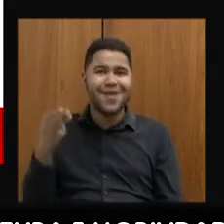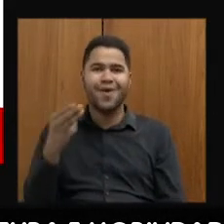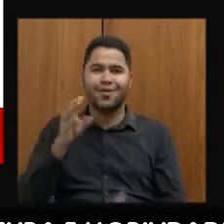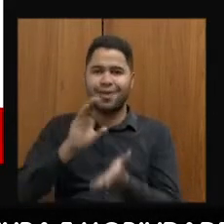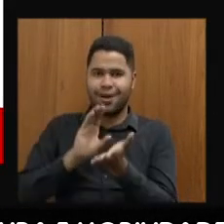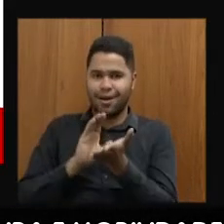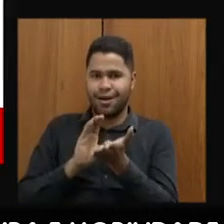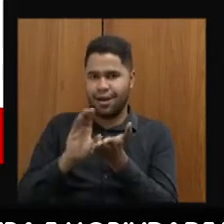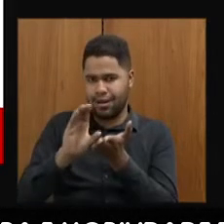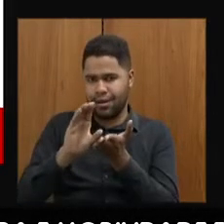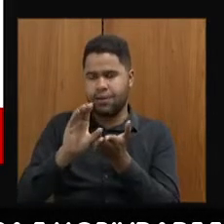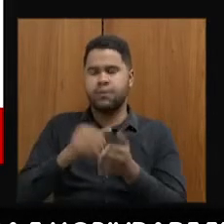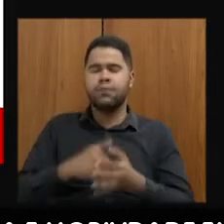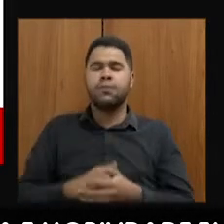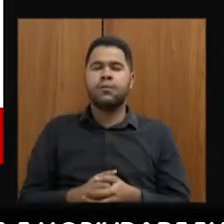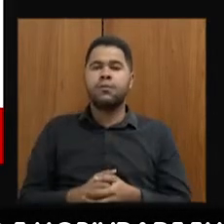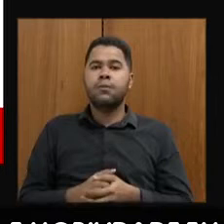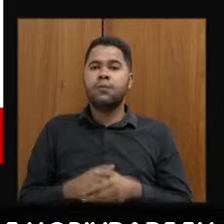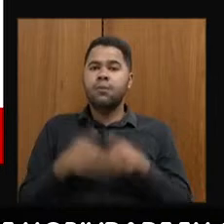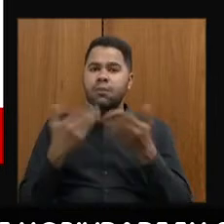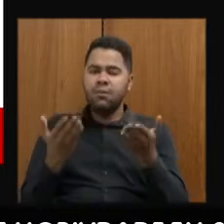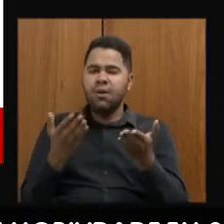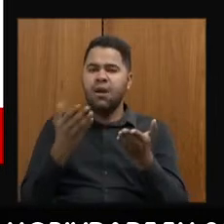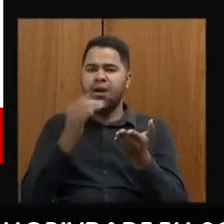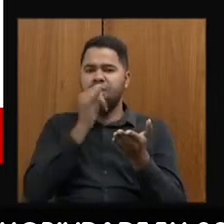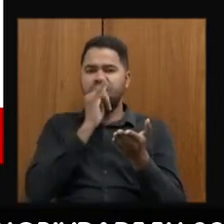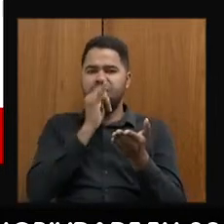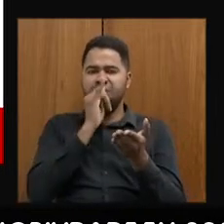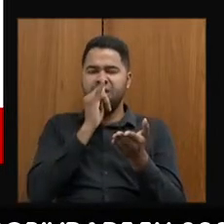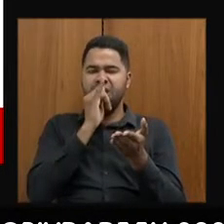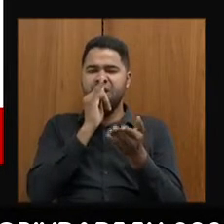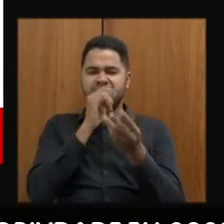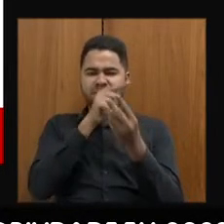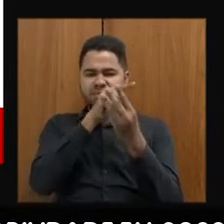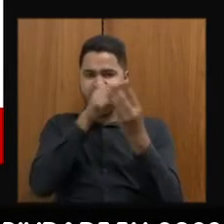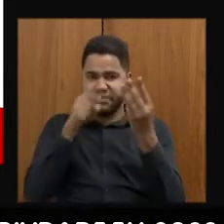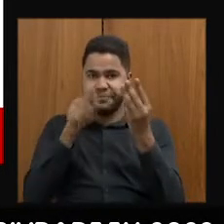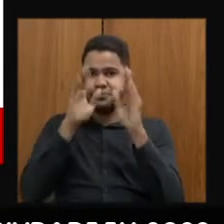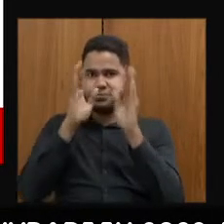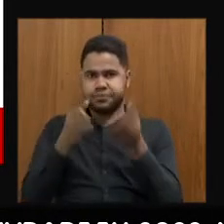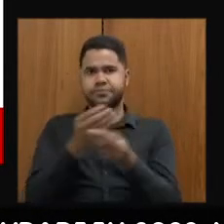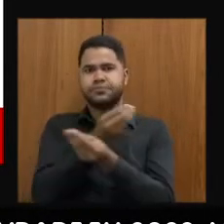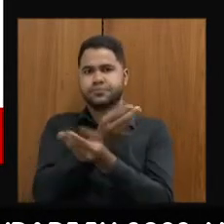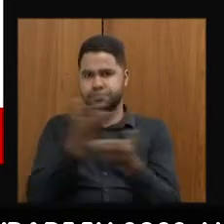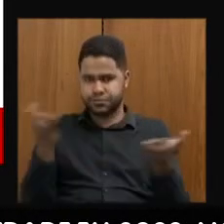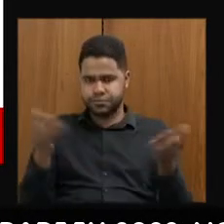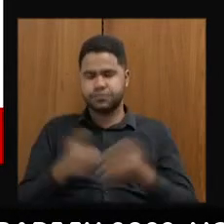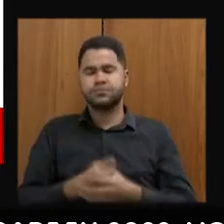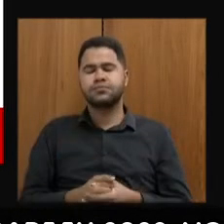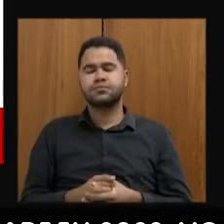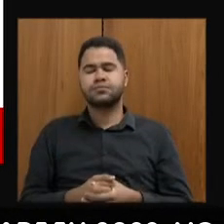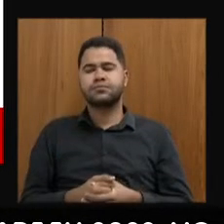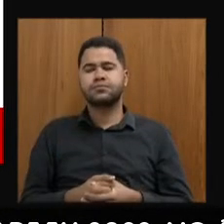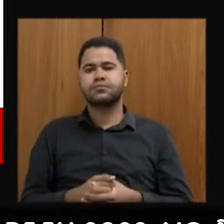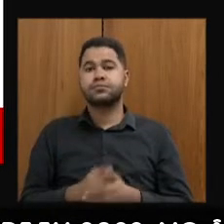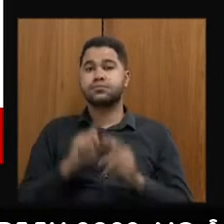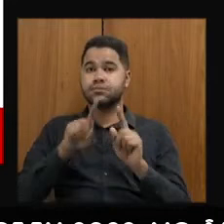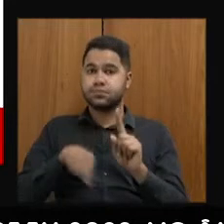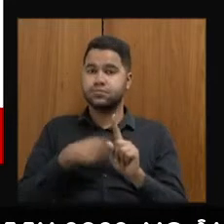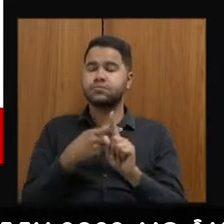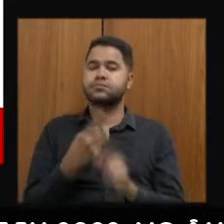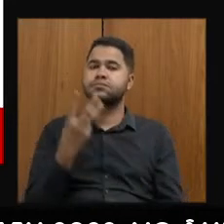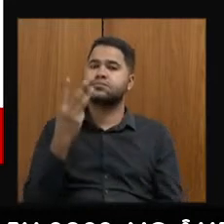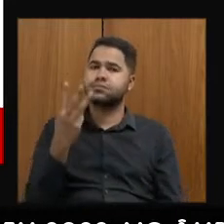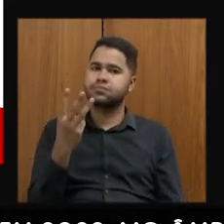investimentos né dessas concessões três já estão viabilizadas temos mais